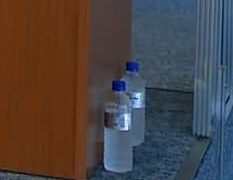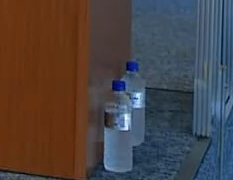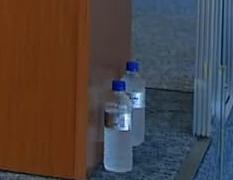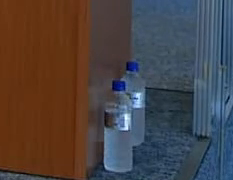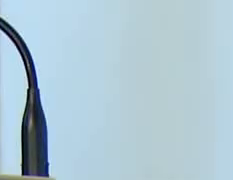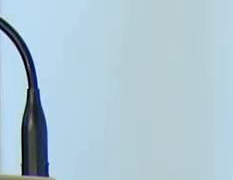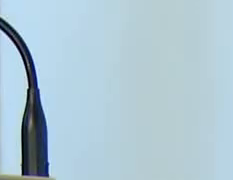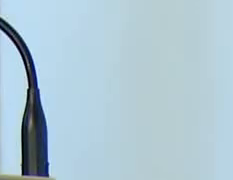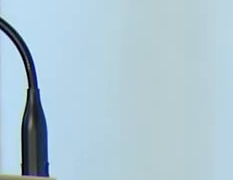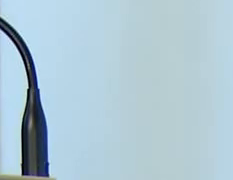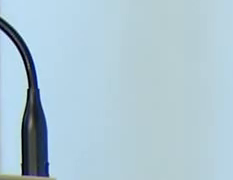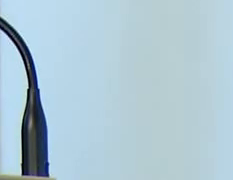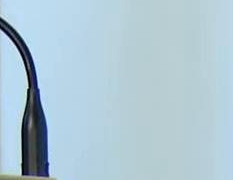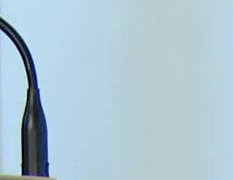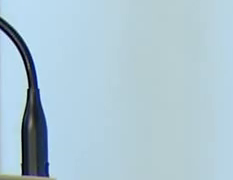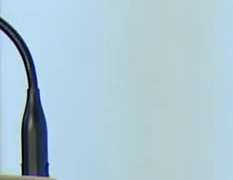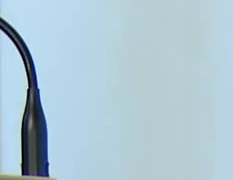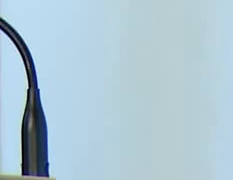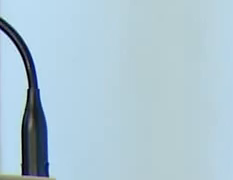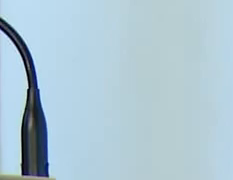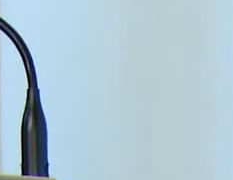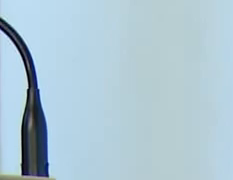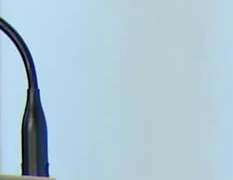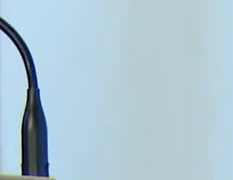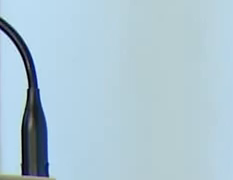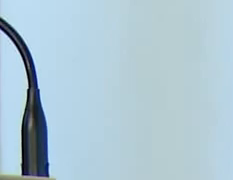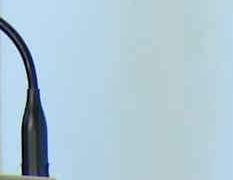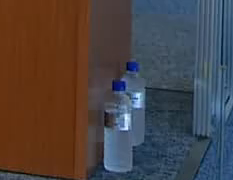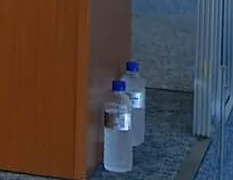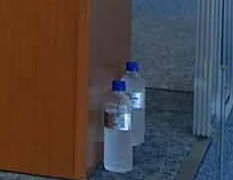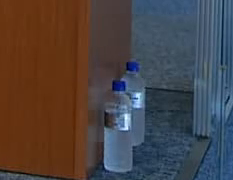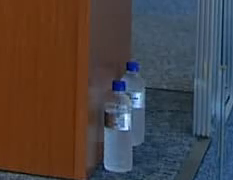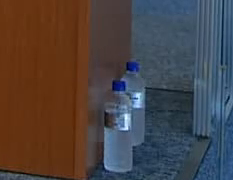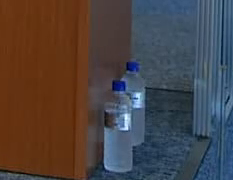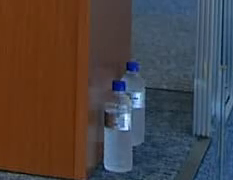Também do Comitê Municipal de Defesa dos Animais, senhora Luciana Costa.